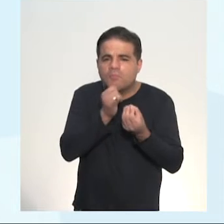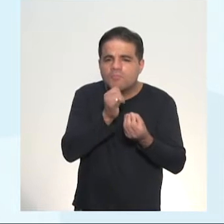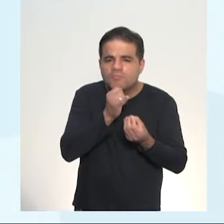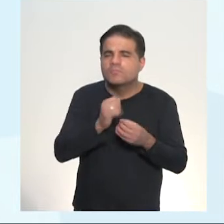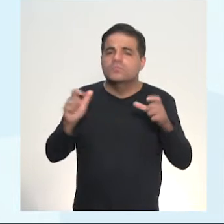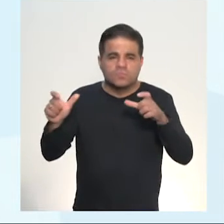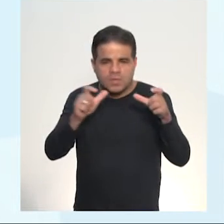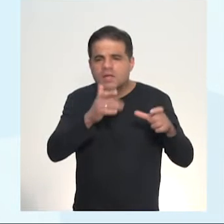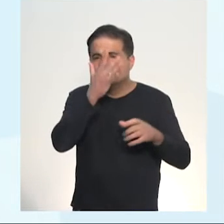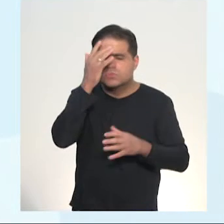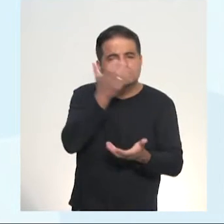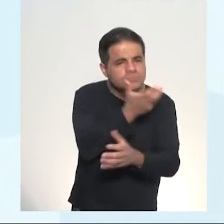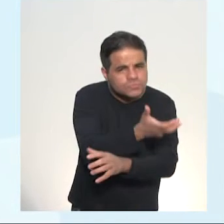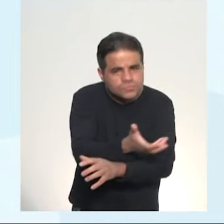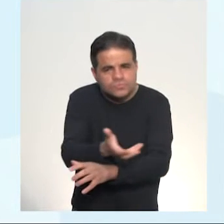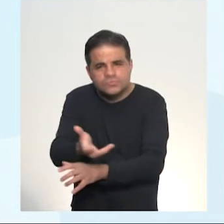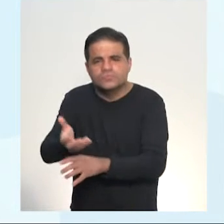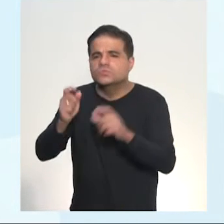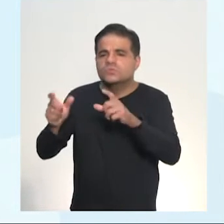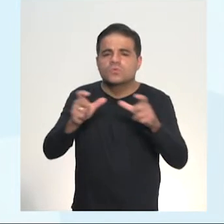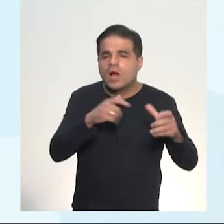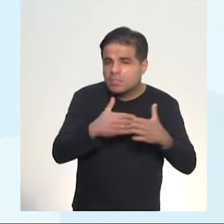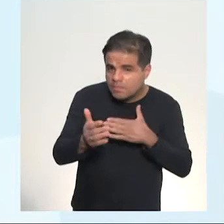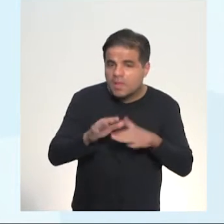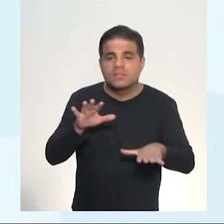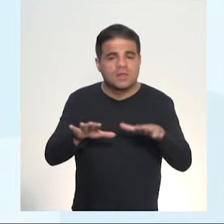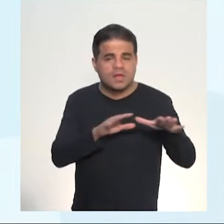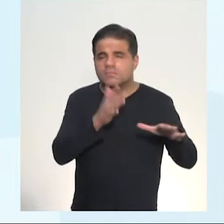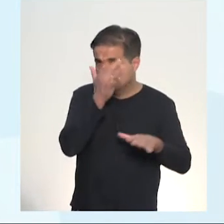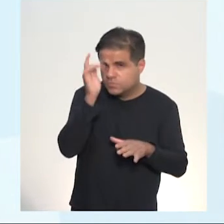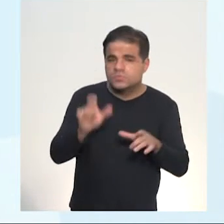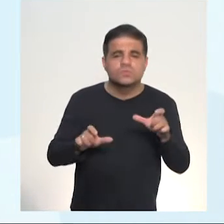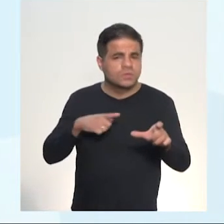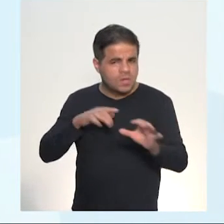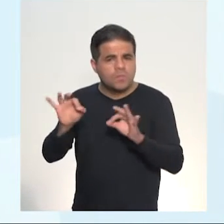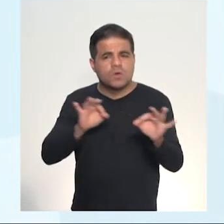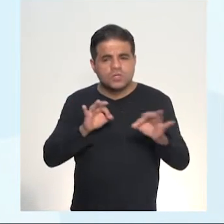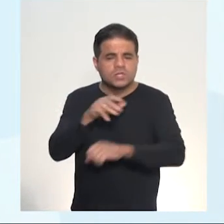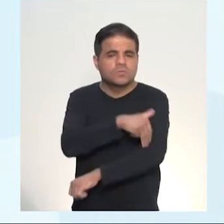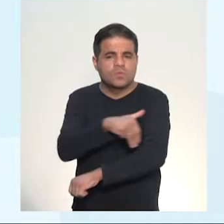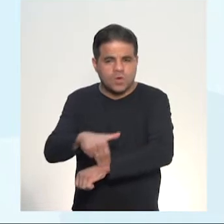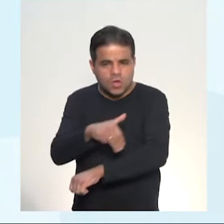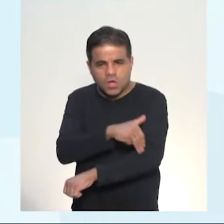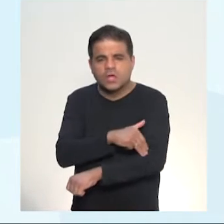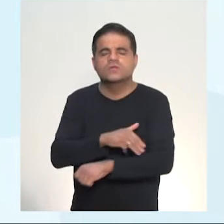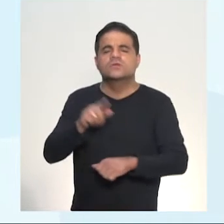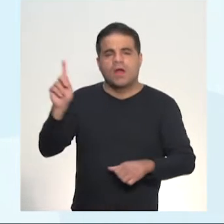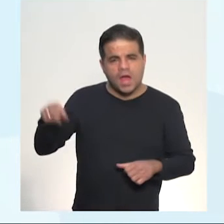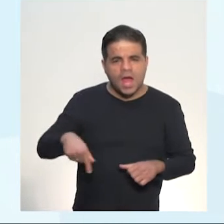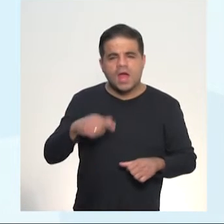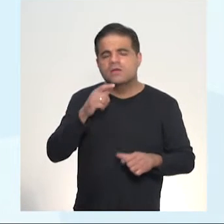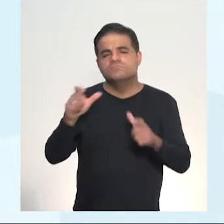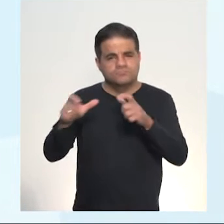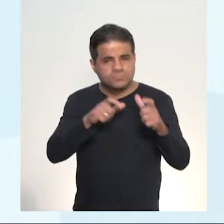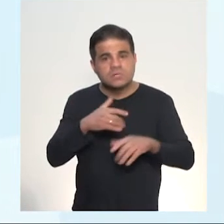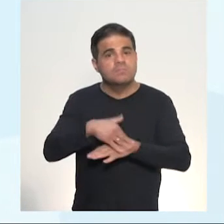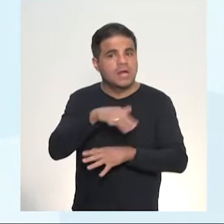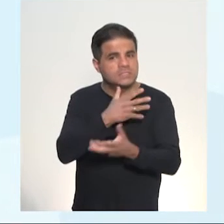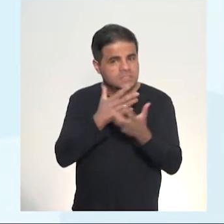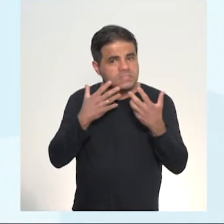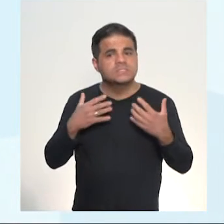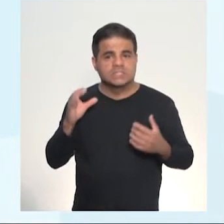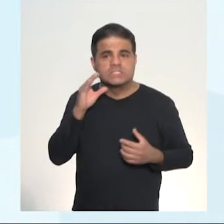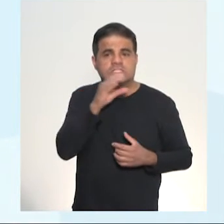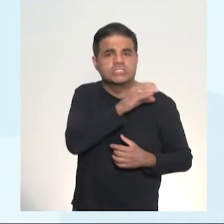pessoas arborizam essas regiões, dependendo de como é. Por exemplo, tem um pessoal com um projeto na Moca, né, no Brás, que diz que é uma das regiões mais quentes, né,